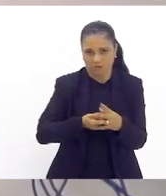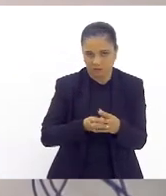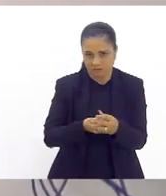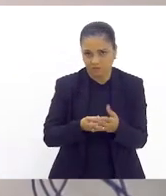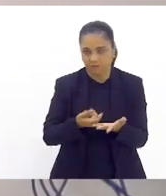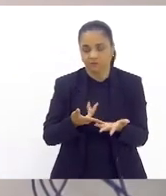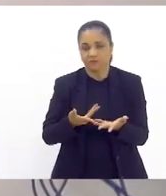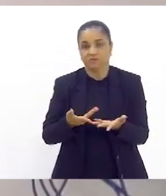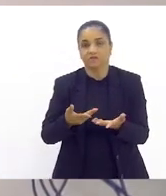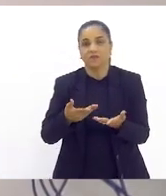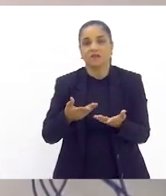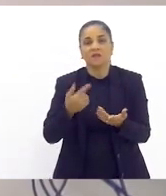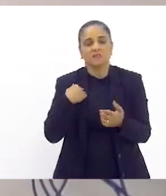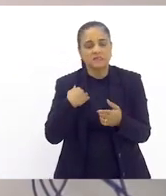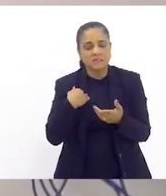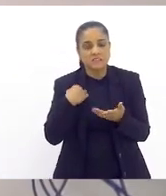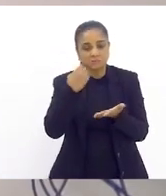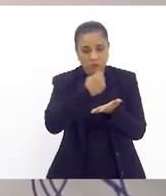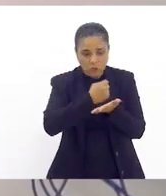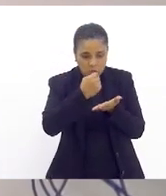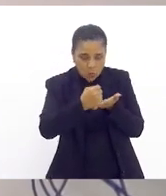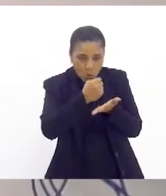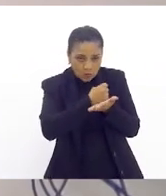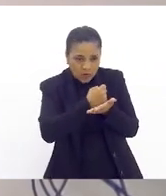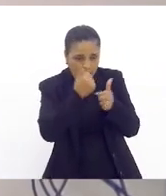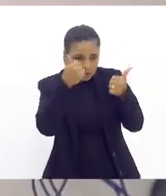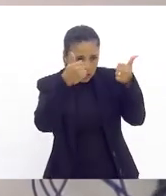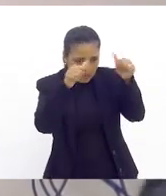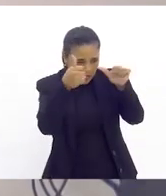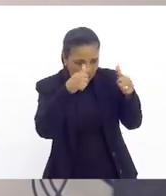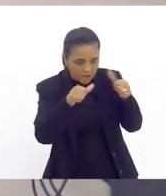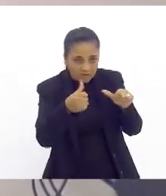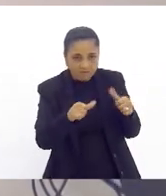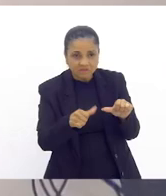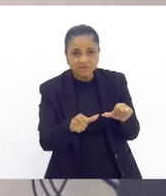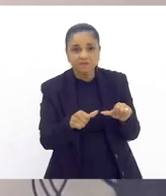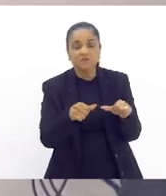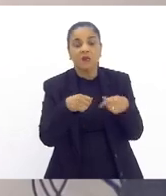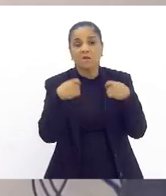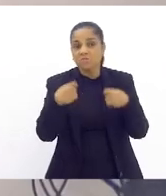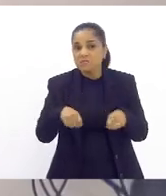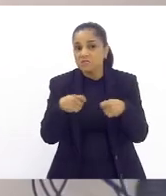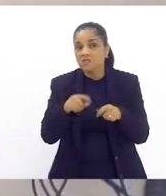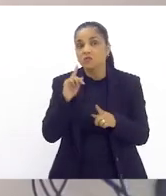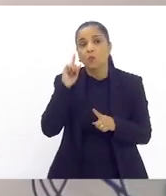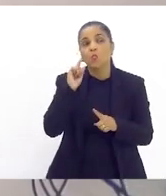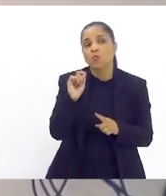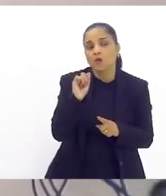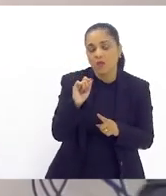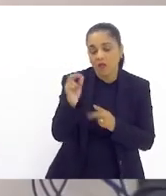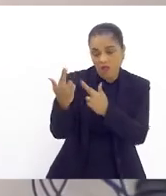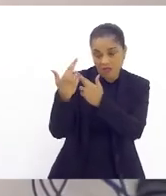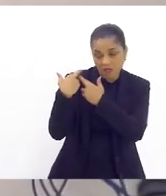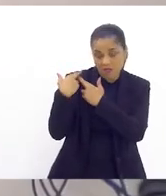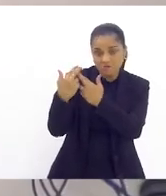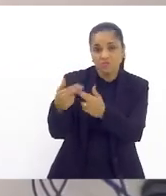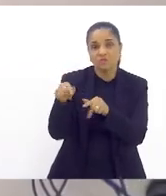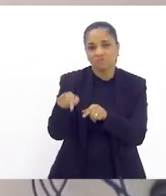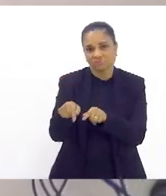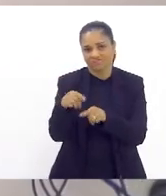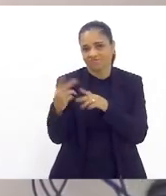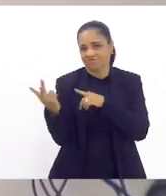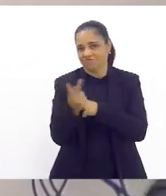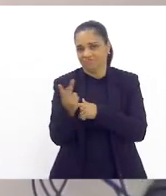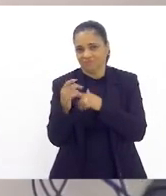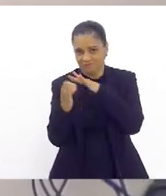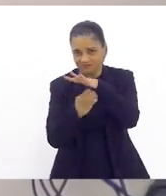vizinhando a renovação das concessões a gente precisa que essas empresas tomem a responsabilidade de vida e que diante